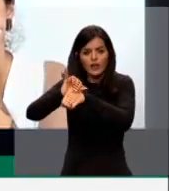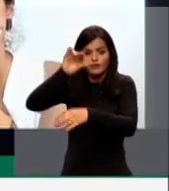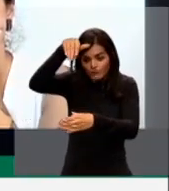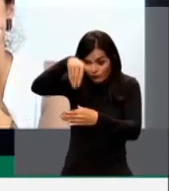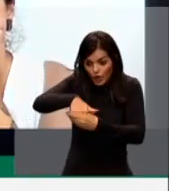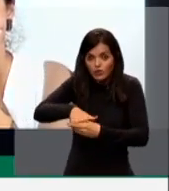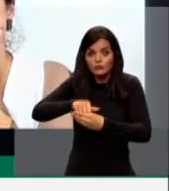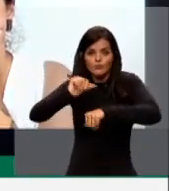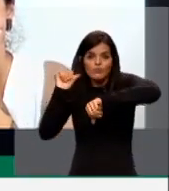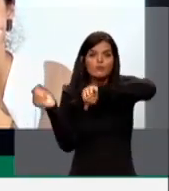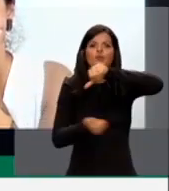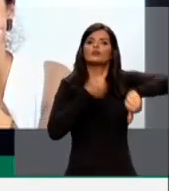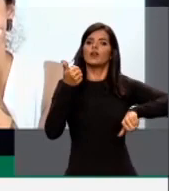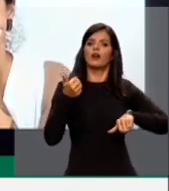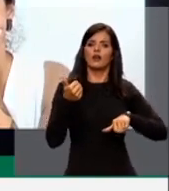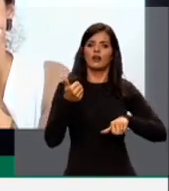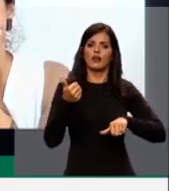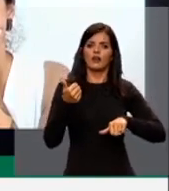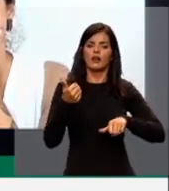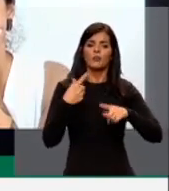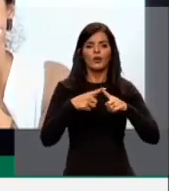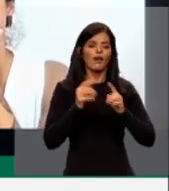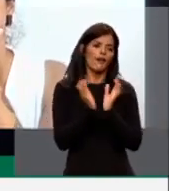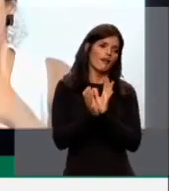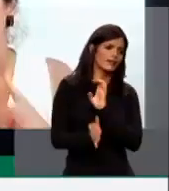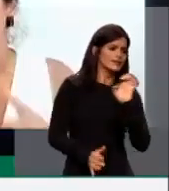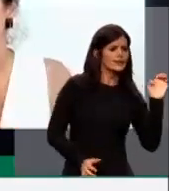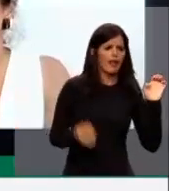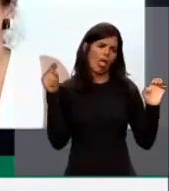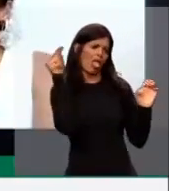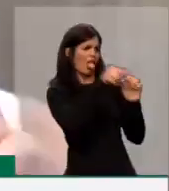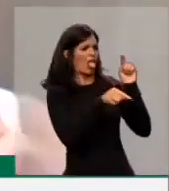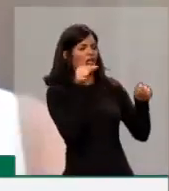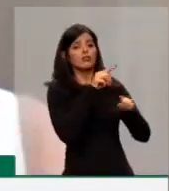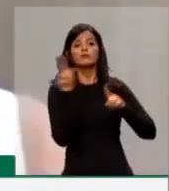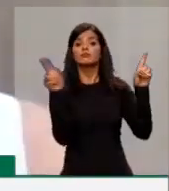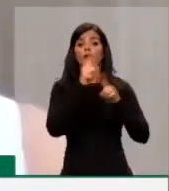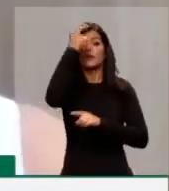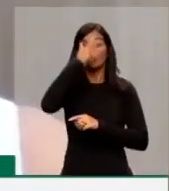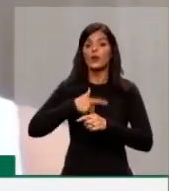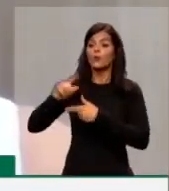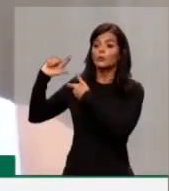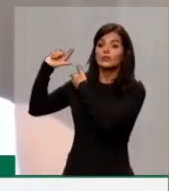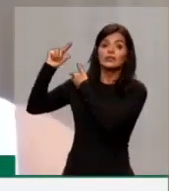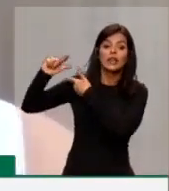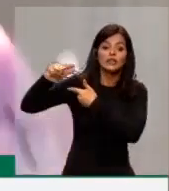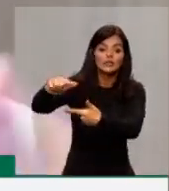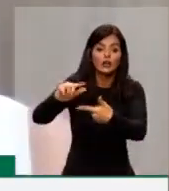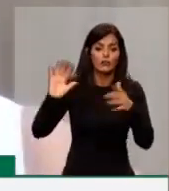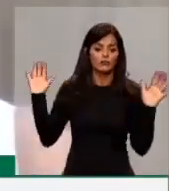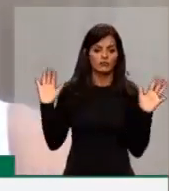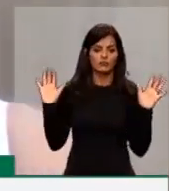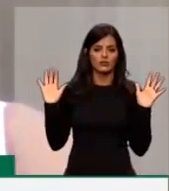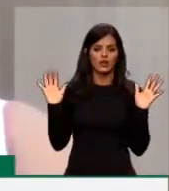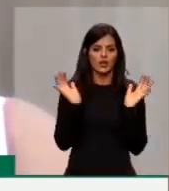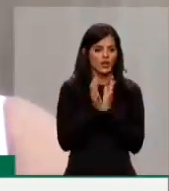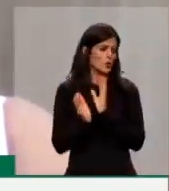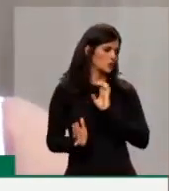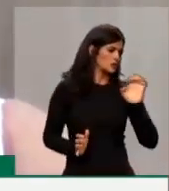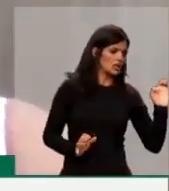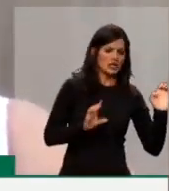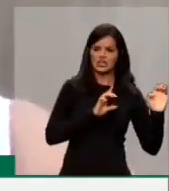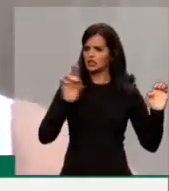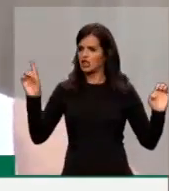virar. Ah, porque a esquerda é a esquerda. Não, eu sou uma mulher da tradição. Eu sei que a minha mãe costuma dizer, não me divida em esquerda e